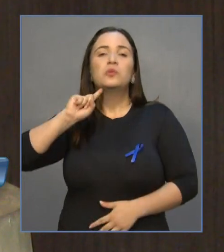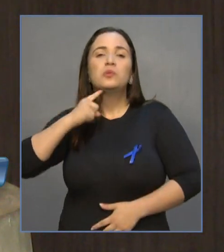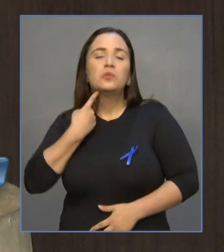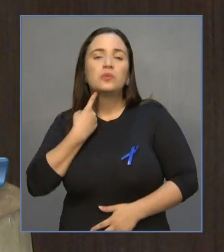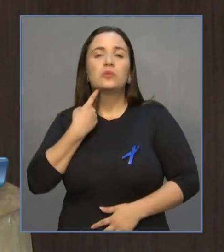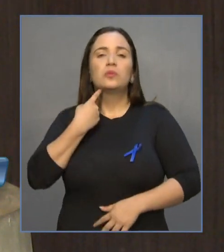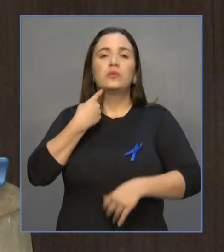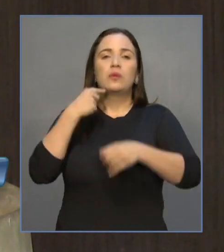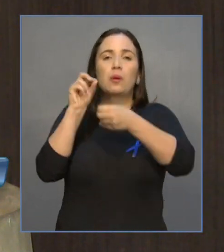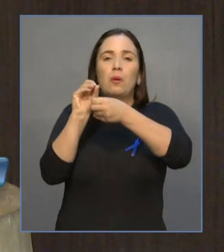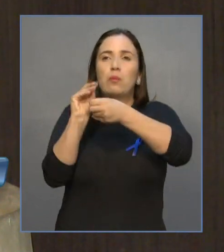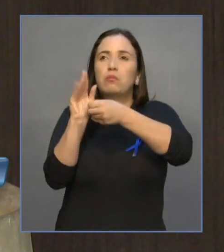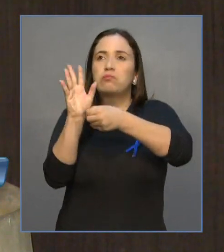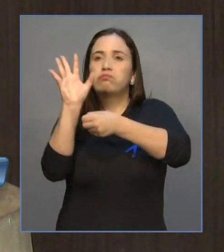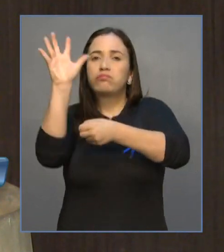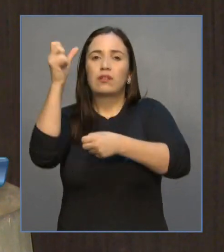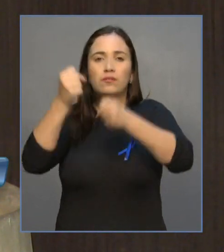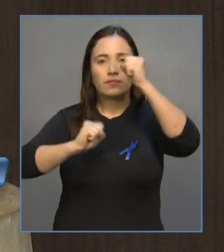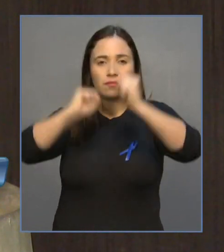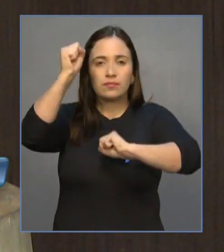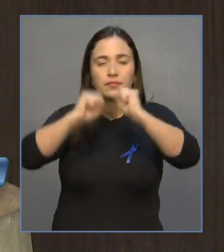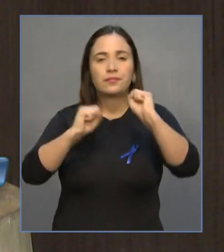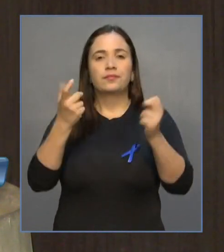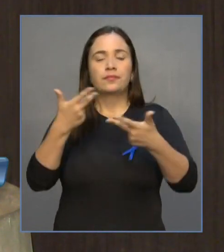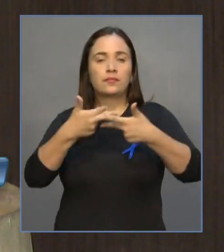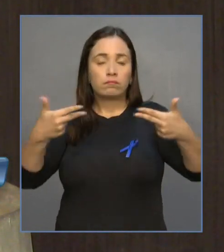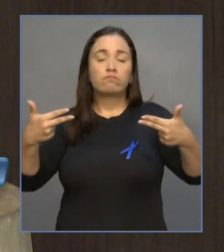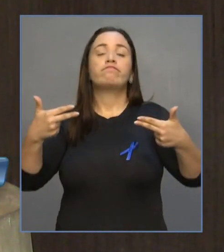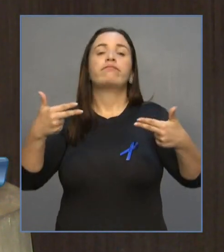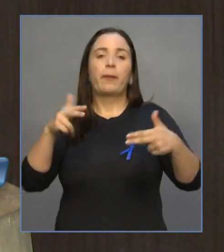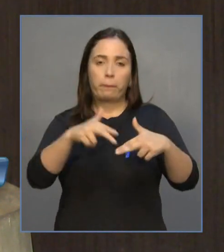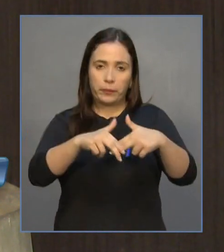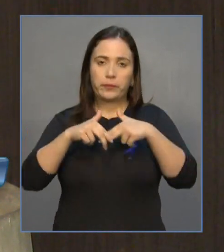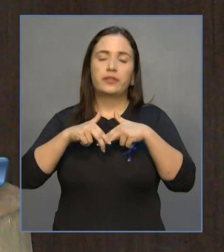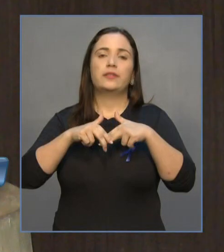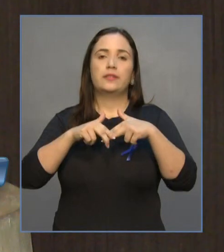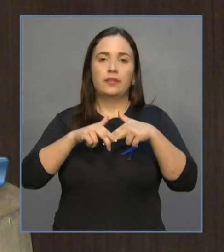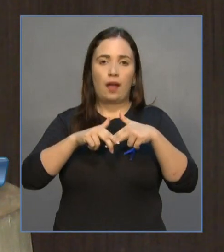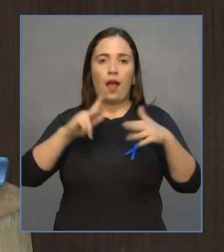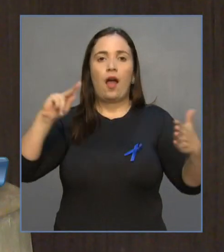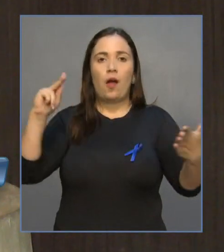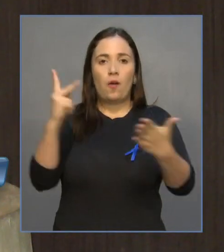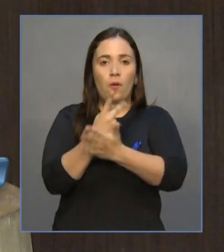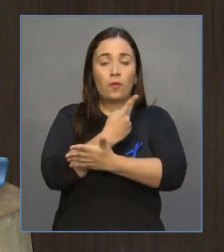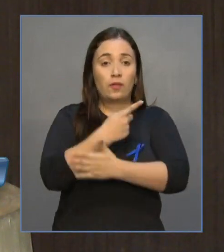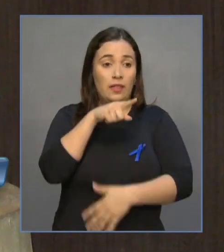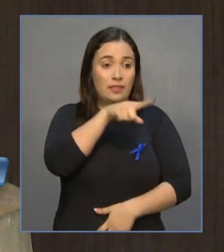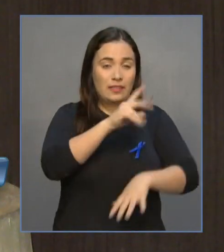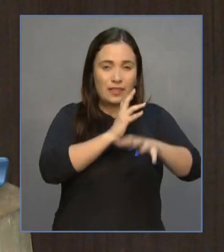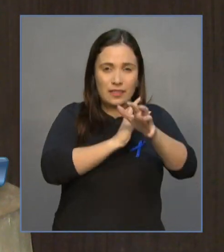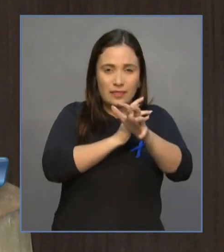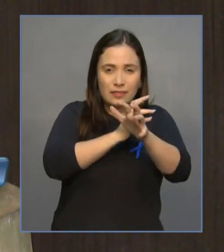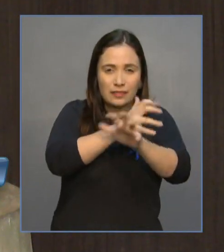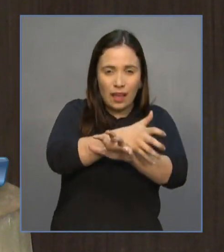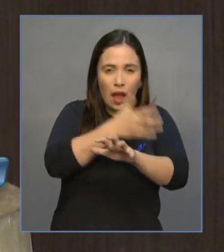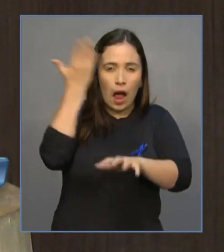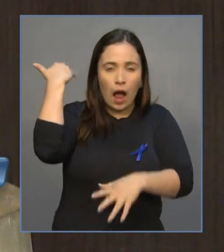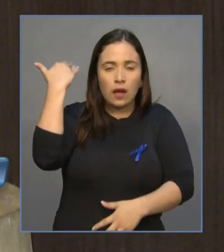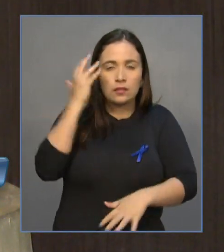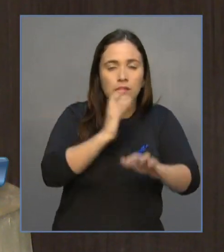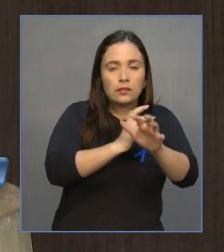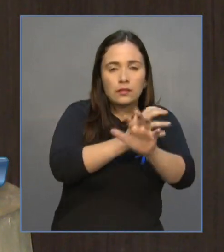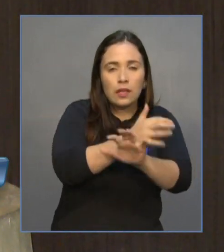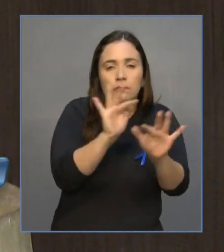fósseis agrava o acontecimento de eventos extremos. Onde é seco, vai ficar